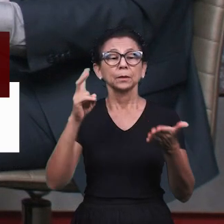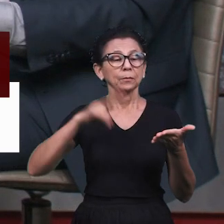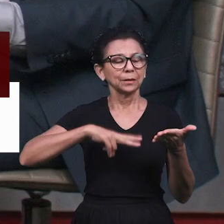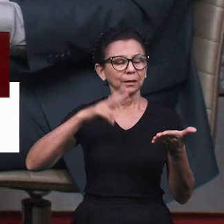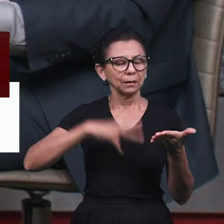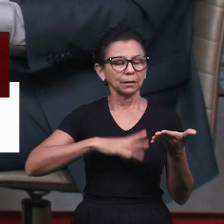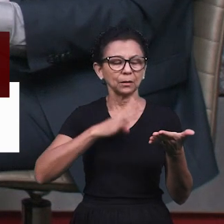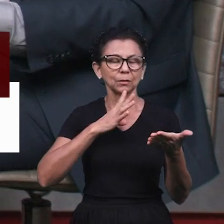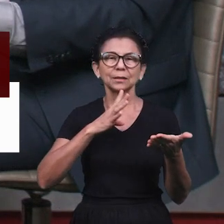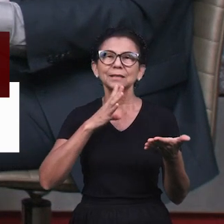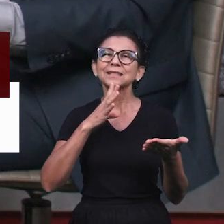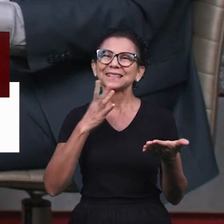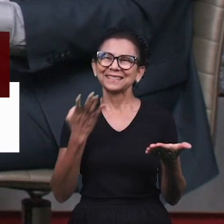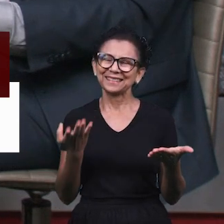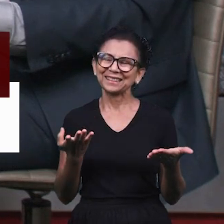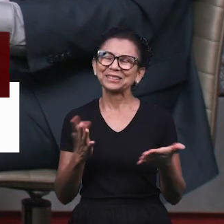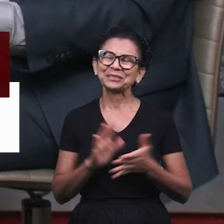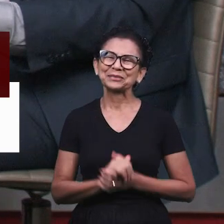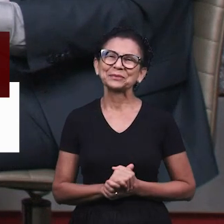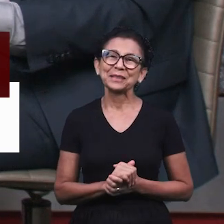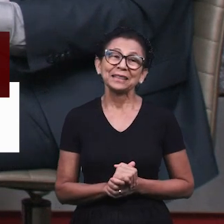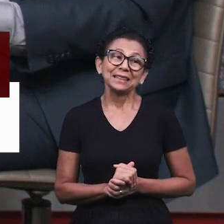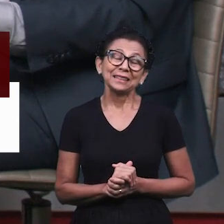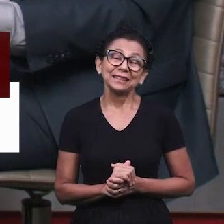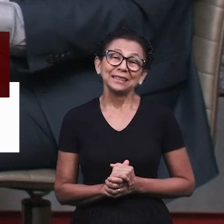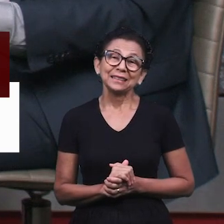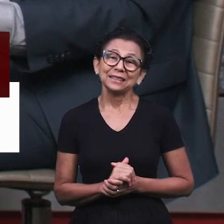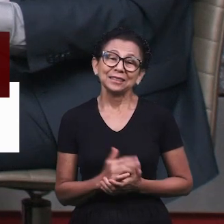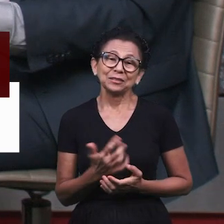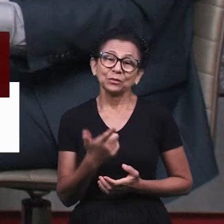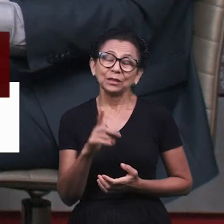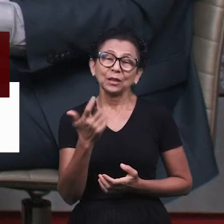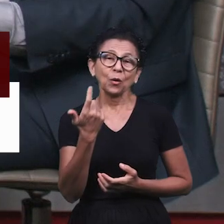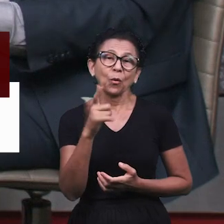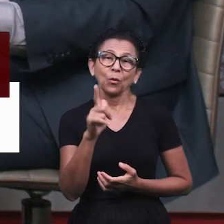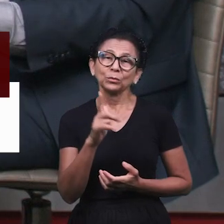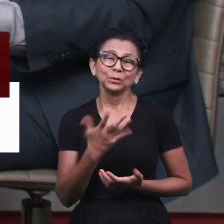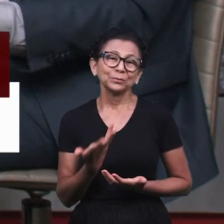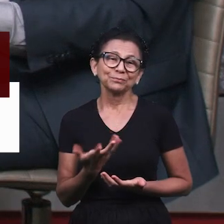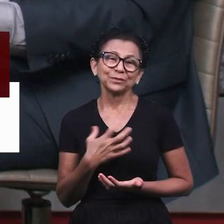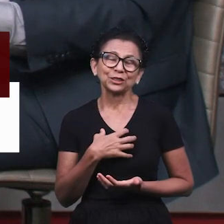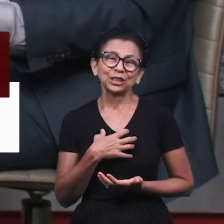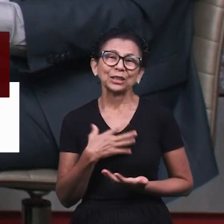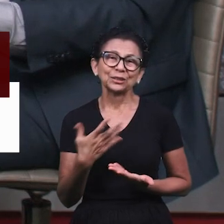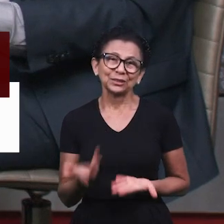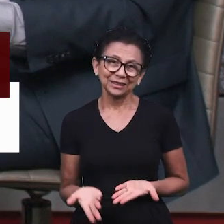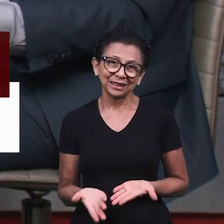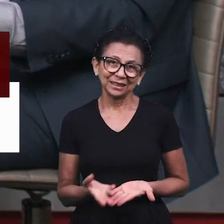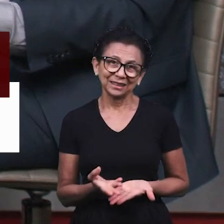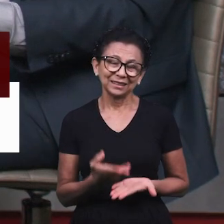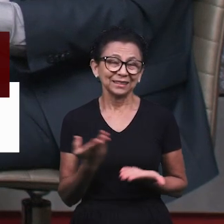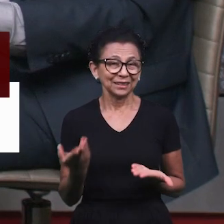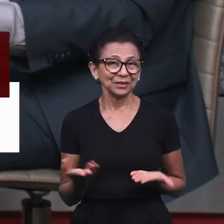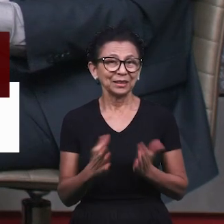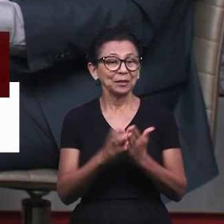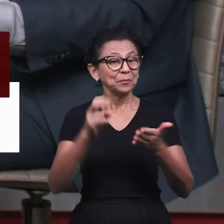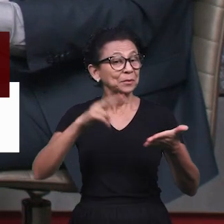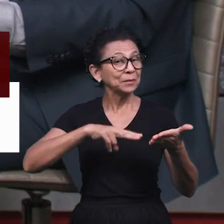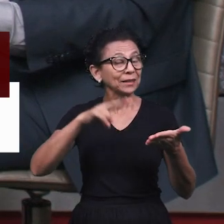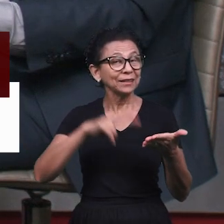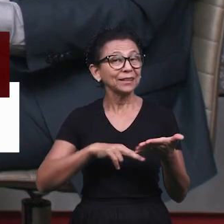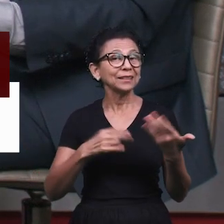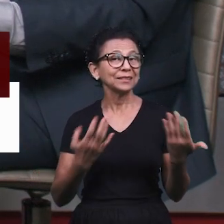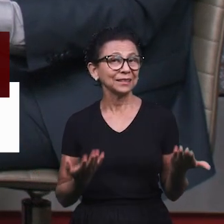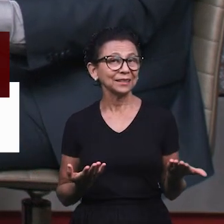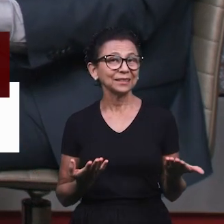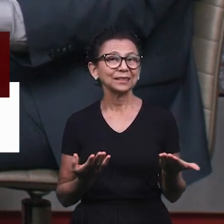a palavra do Senhor. E não tem uma forma tão eficaz quanto essa, que é a leitura da palavra de Deus, e nós estamos